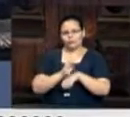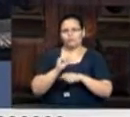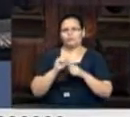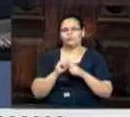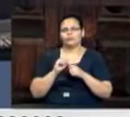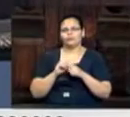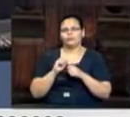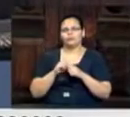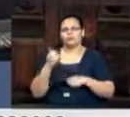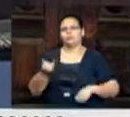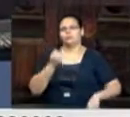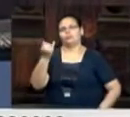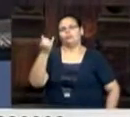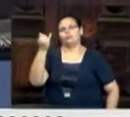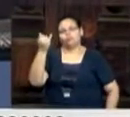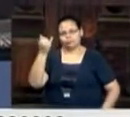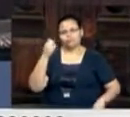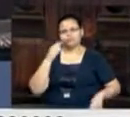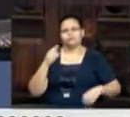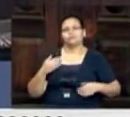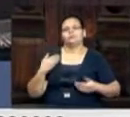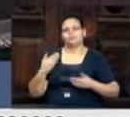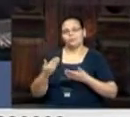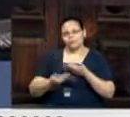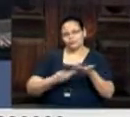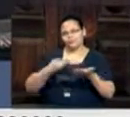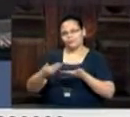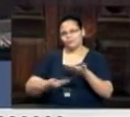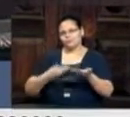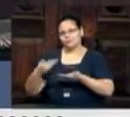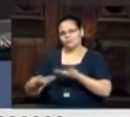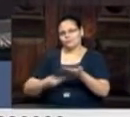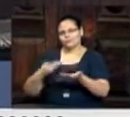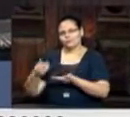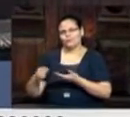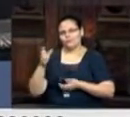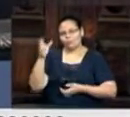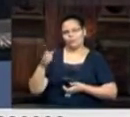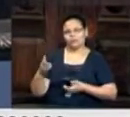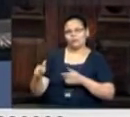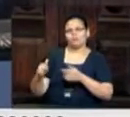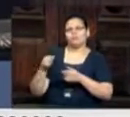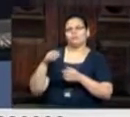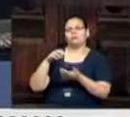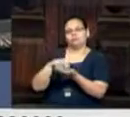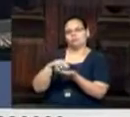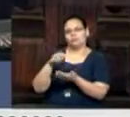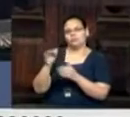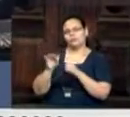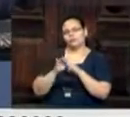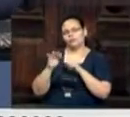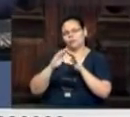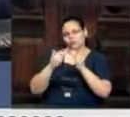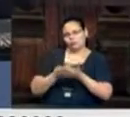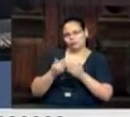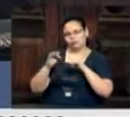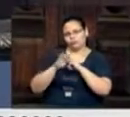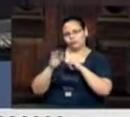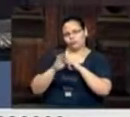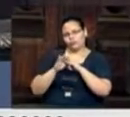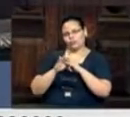fizeram uma importante mediação entre o corpo docente da FAETEC, o corpo discente da